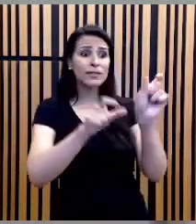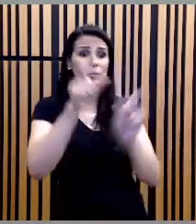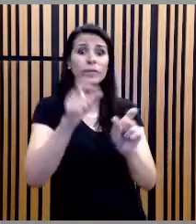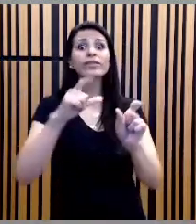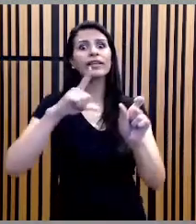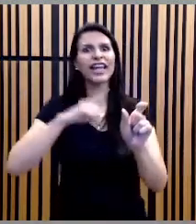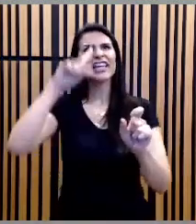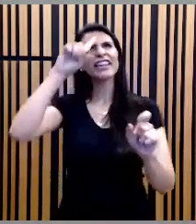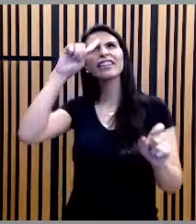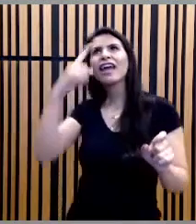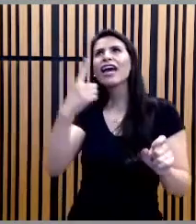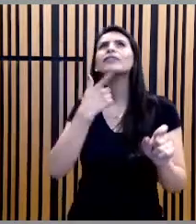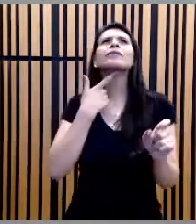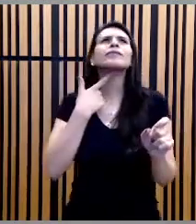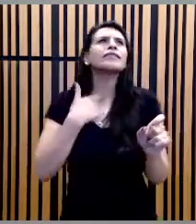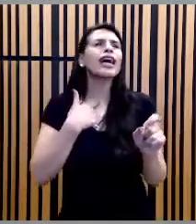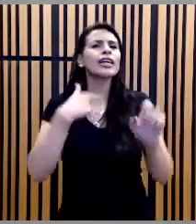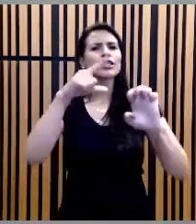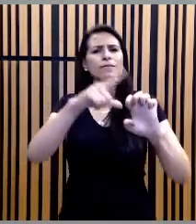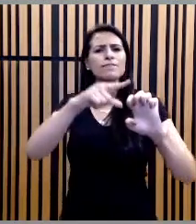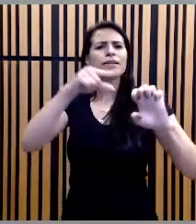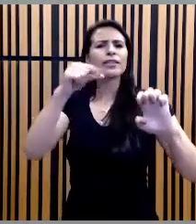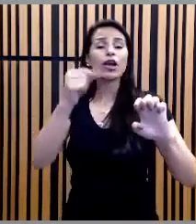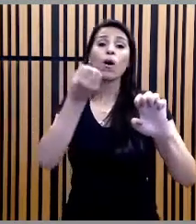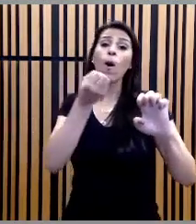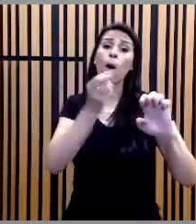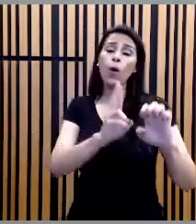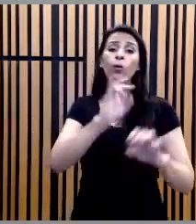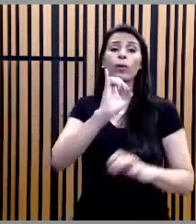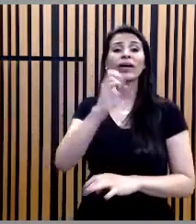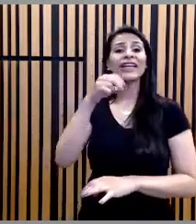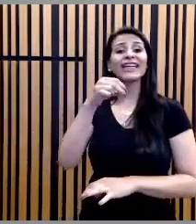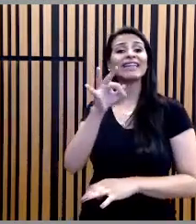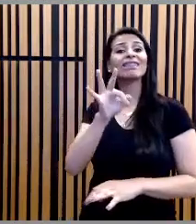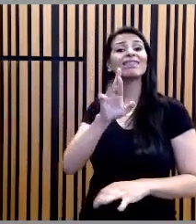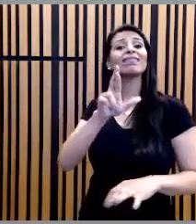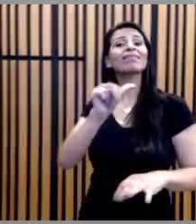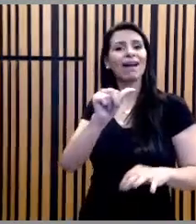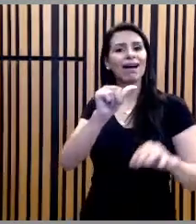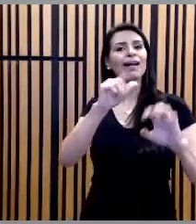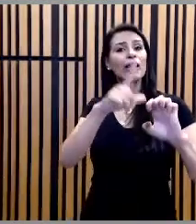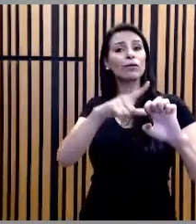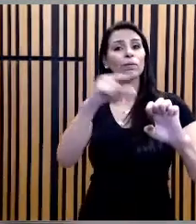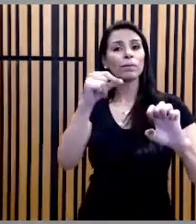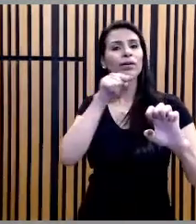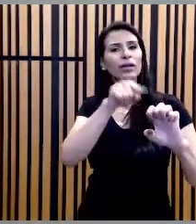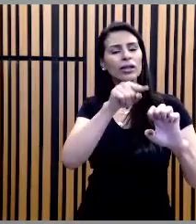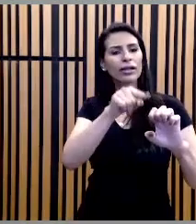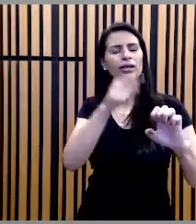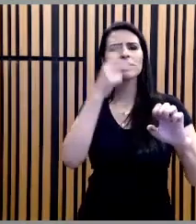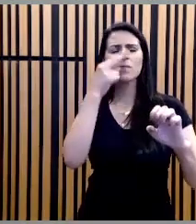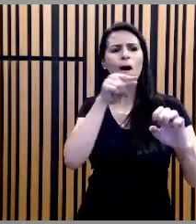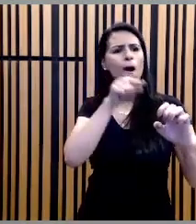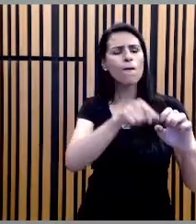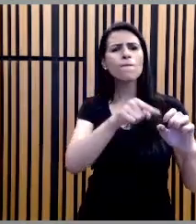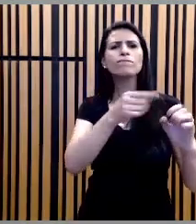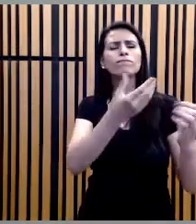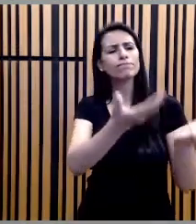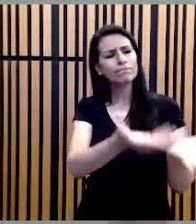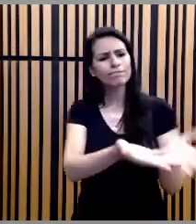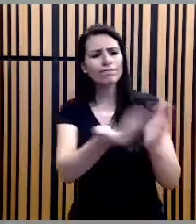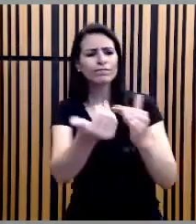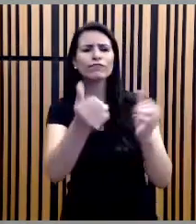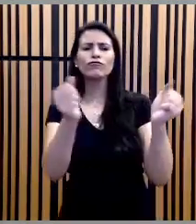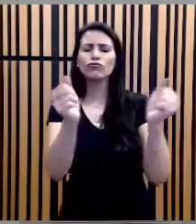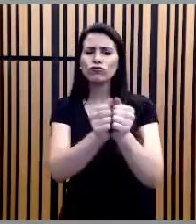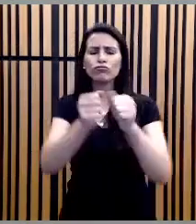que têm vontade de empreender ou de intraempreender, para dentro desse boom, né,